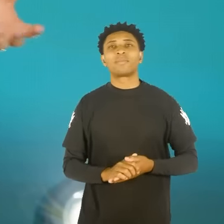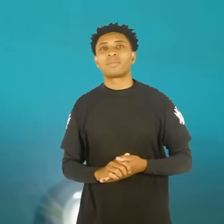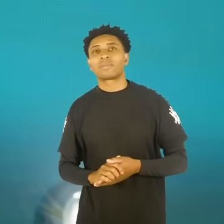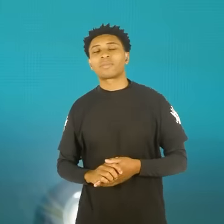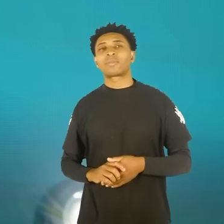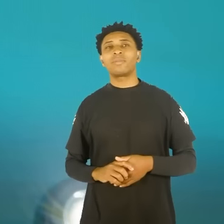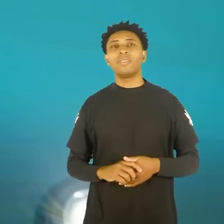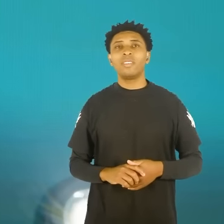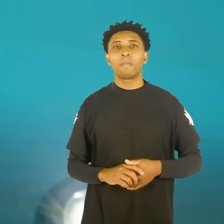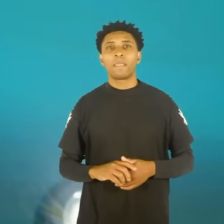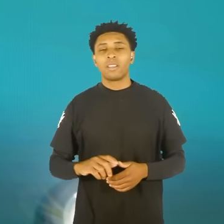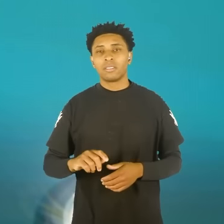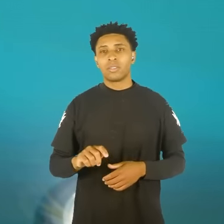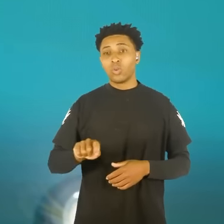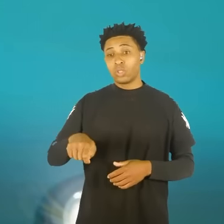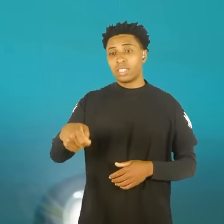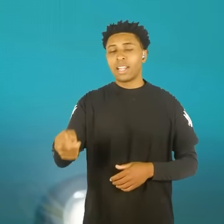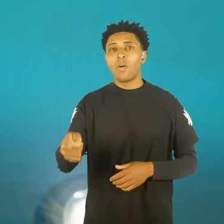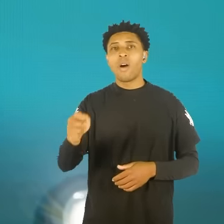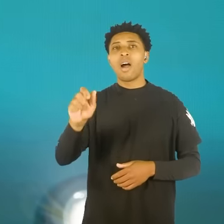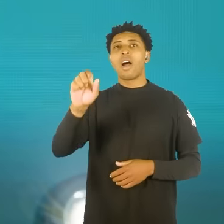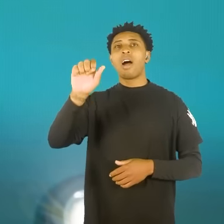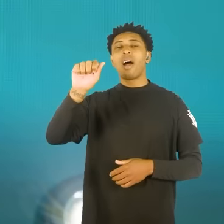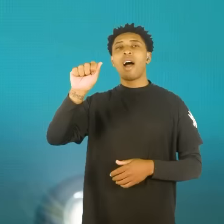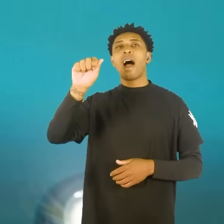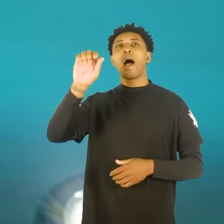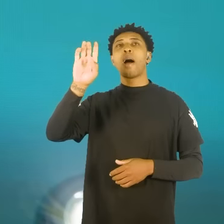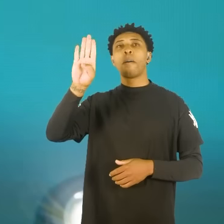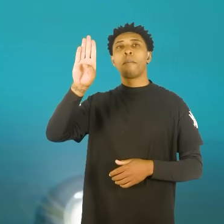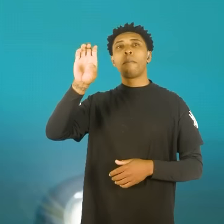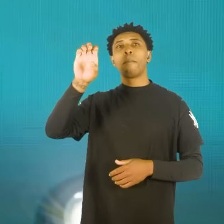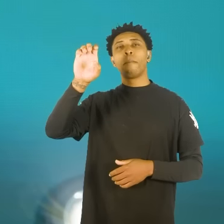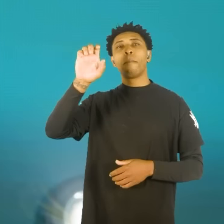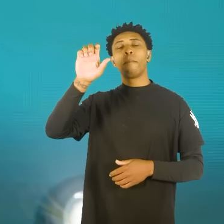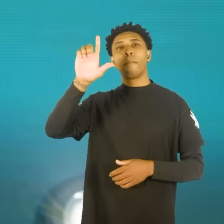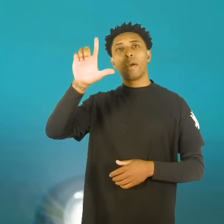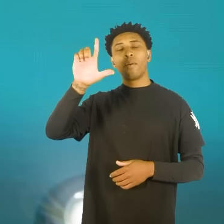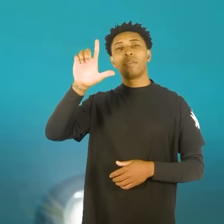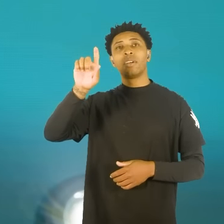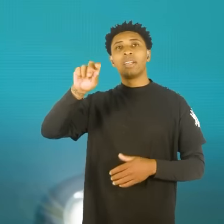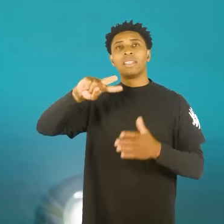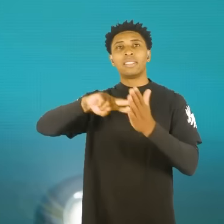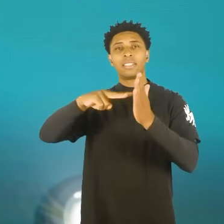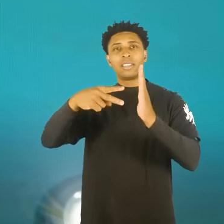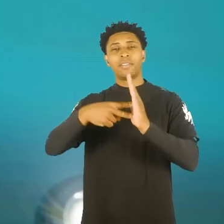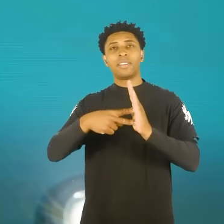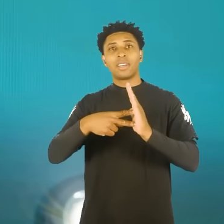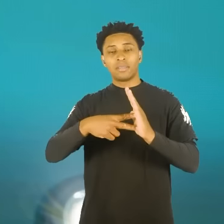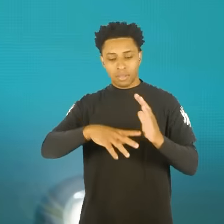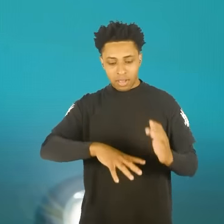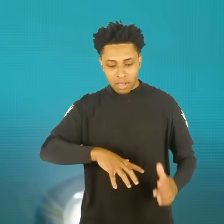o significado, mas o nome Abel no original significa respiração. Esse é o significado de Abel